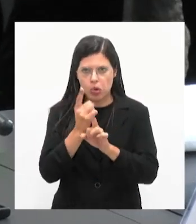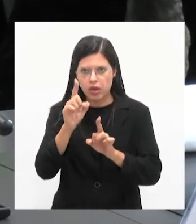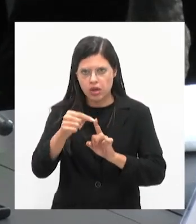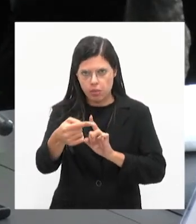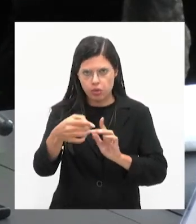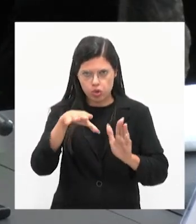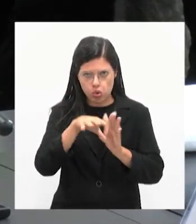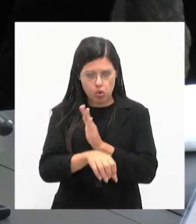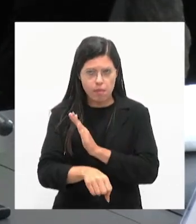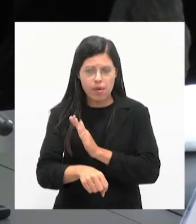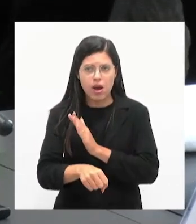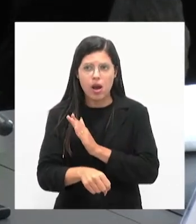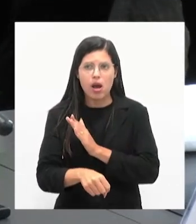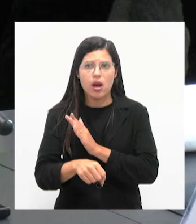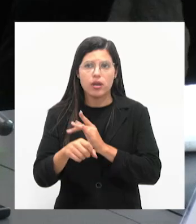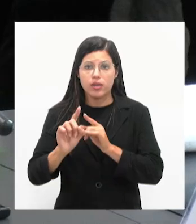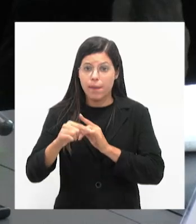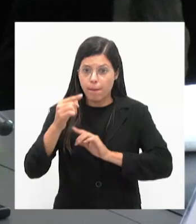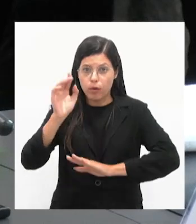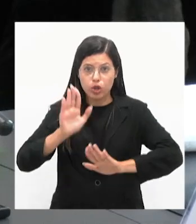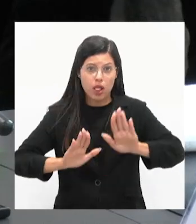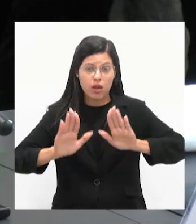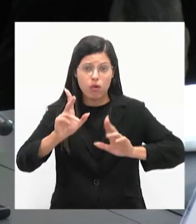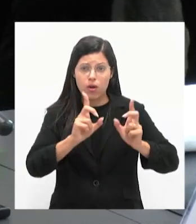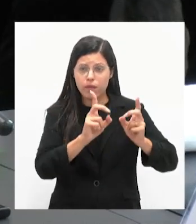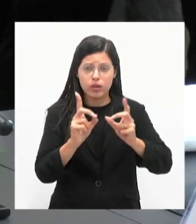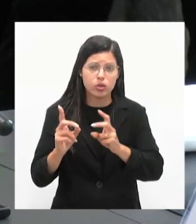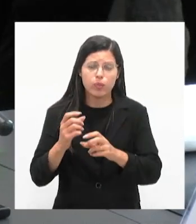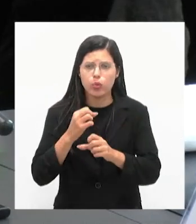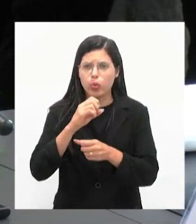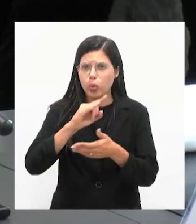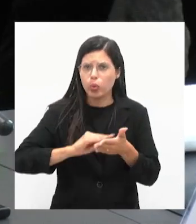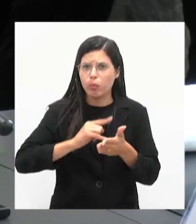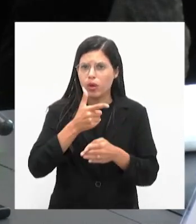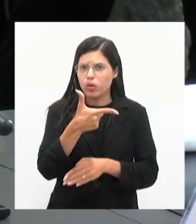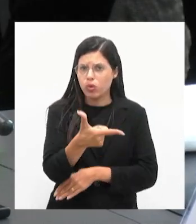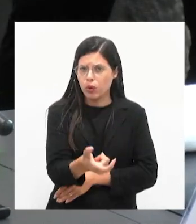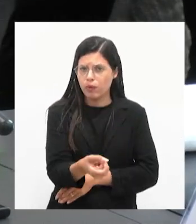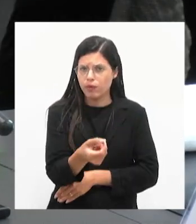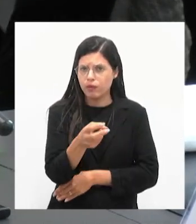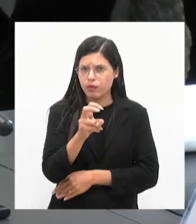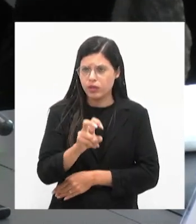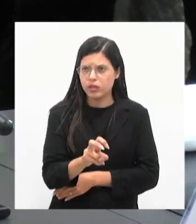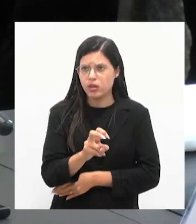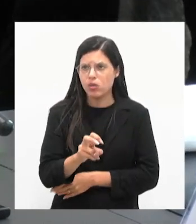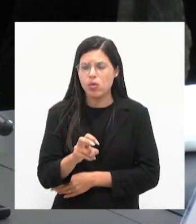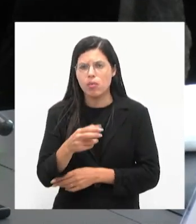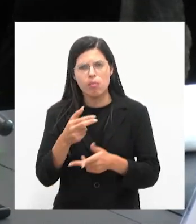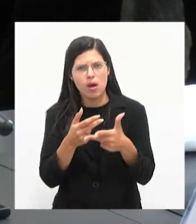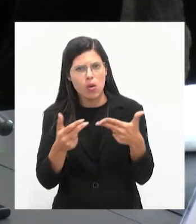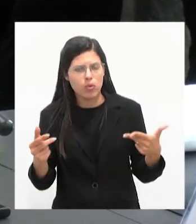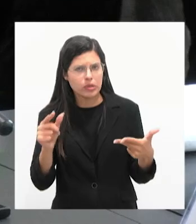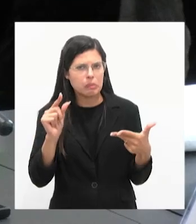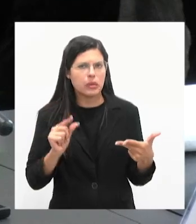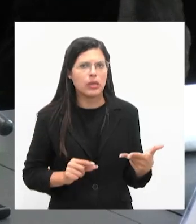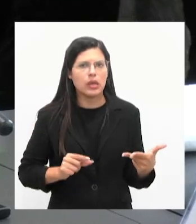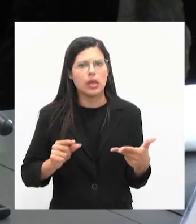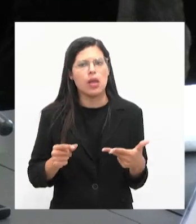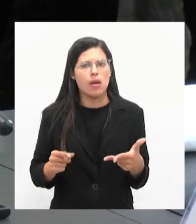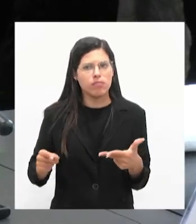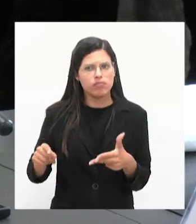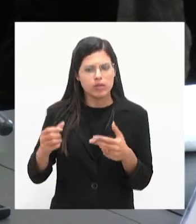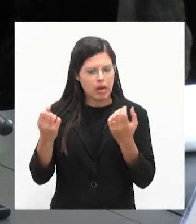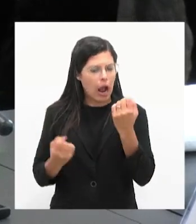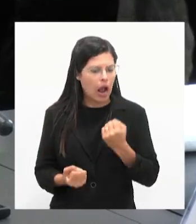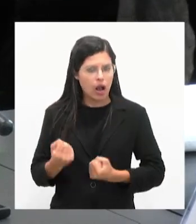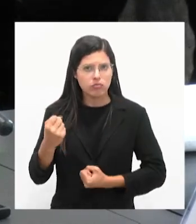leiloados, documento 2025, e aí por uma mínima coisa conduzia-se o carro do trabalhador,